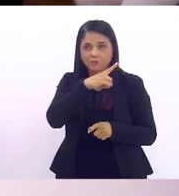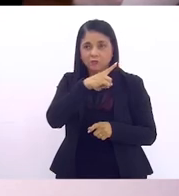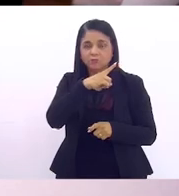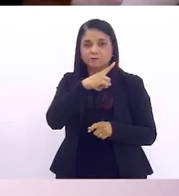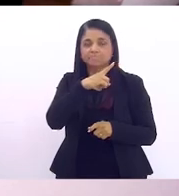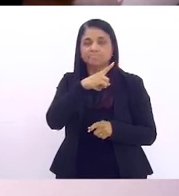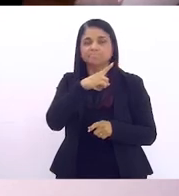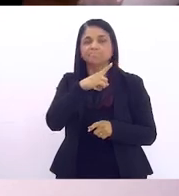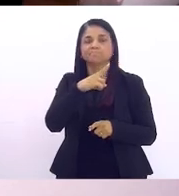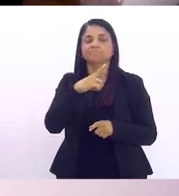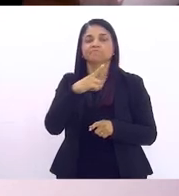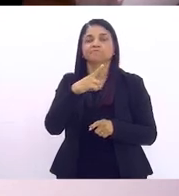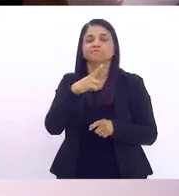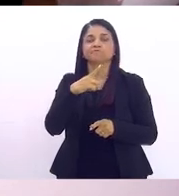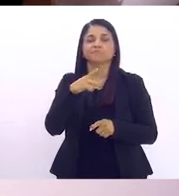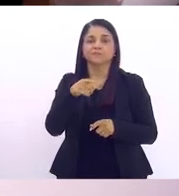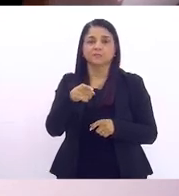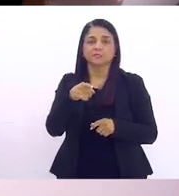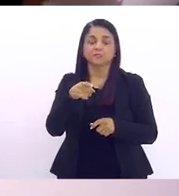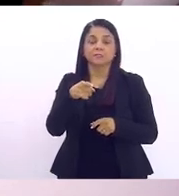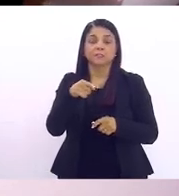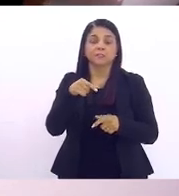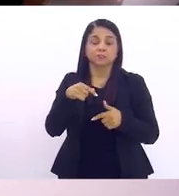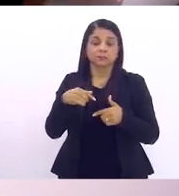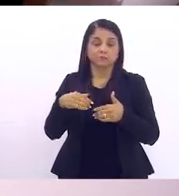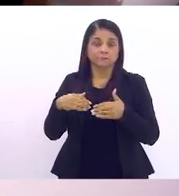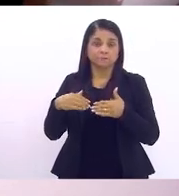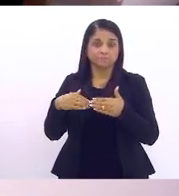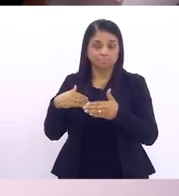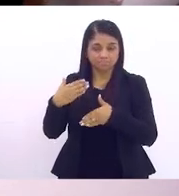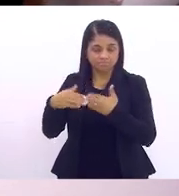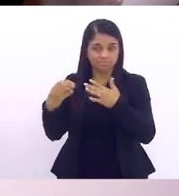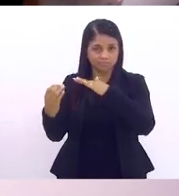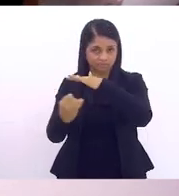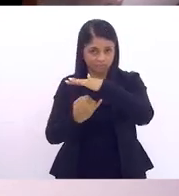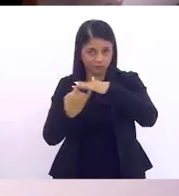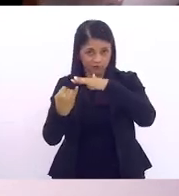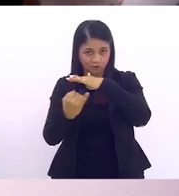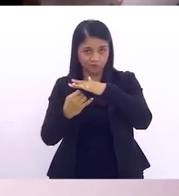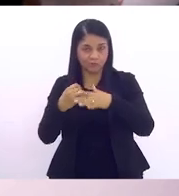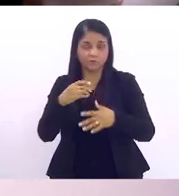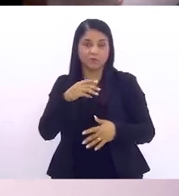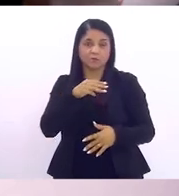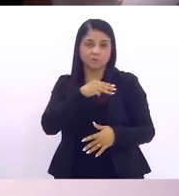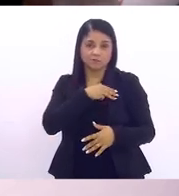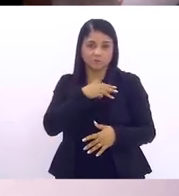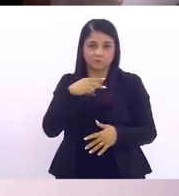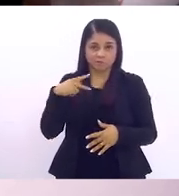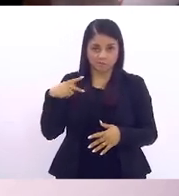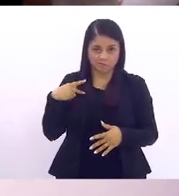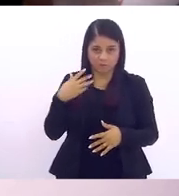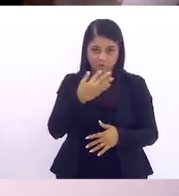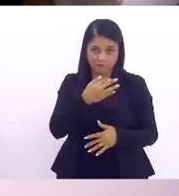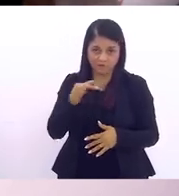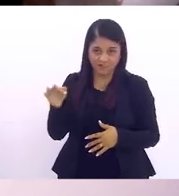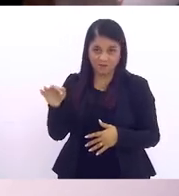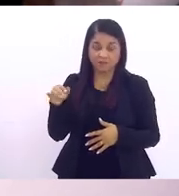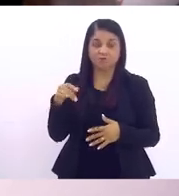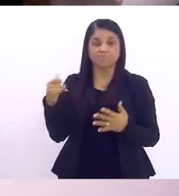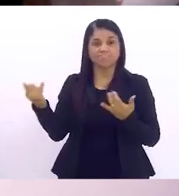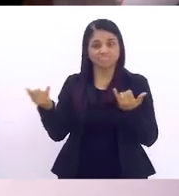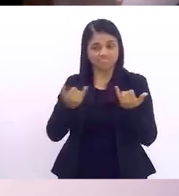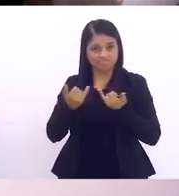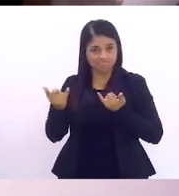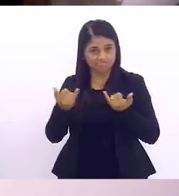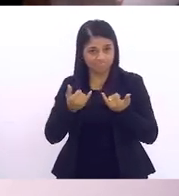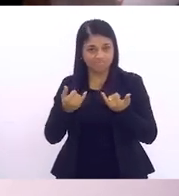procedimento que tramita no meu órgão no Ministério Público Federal há notícia disso tem tido dificuldade